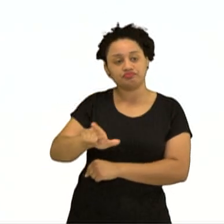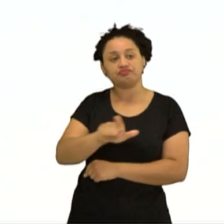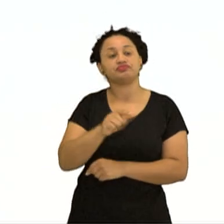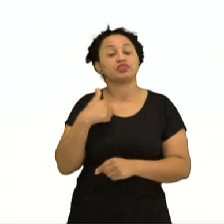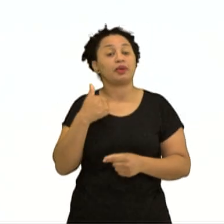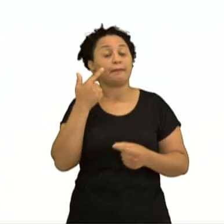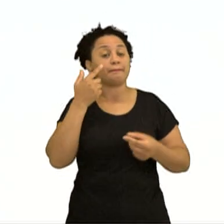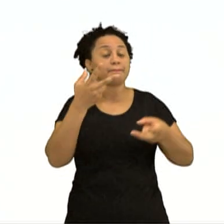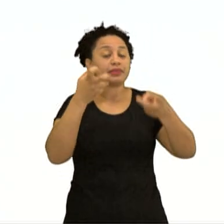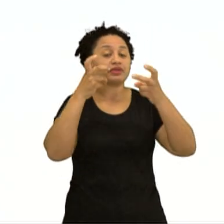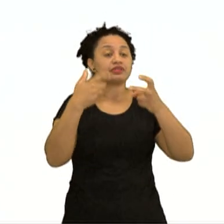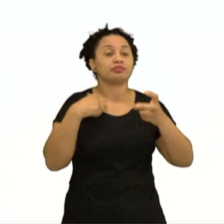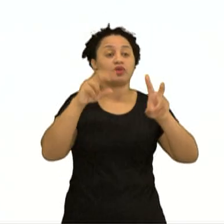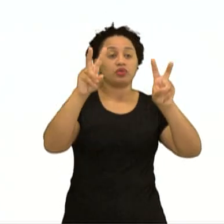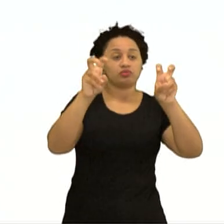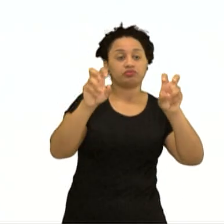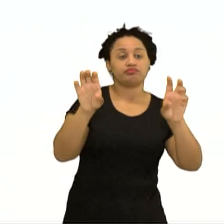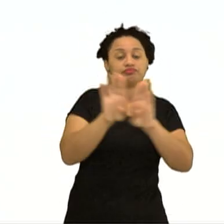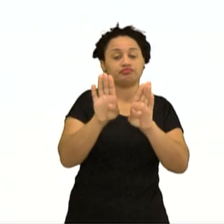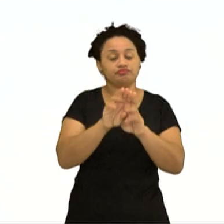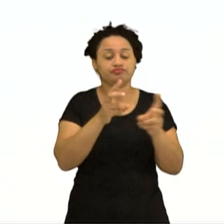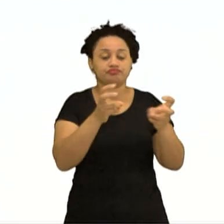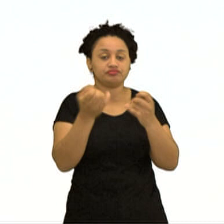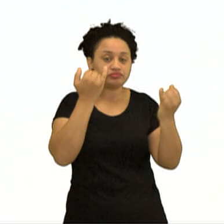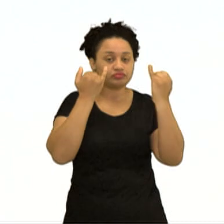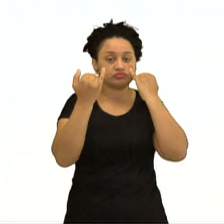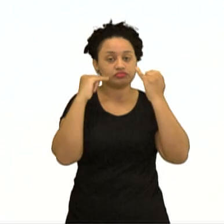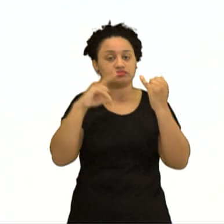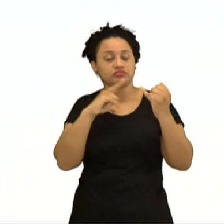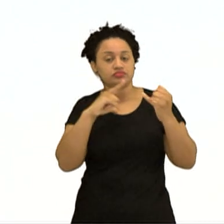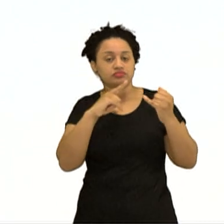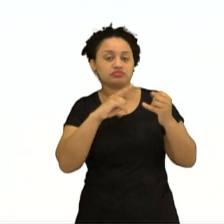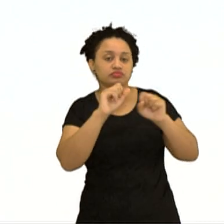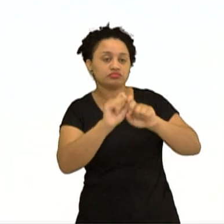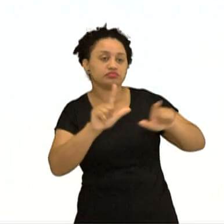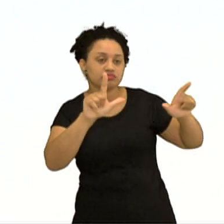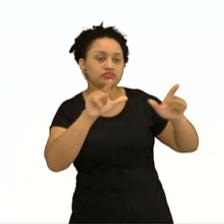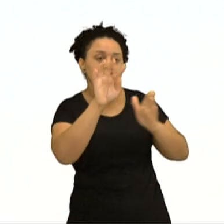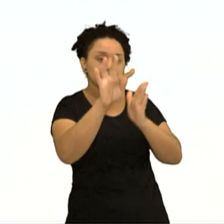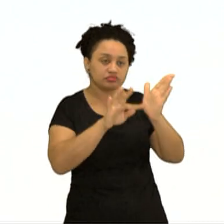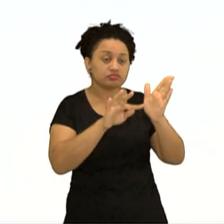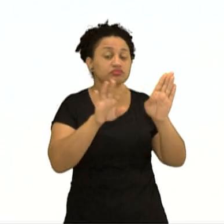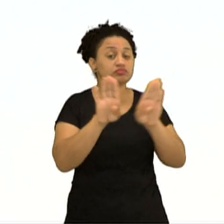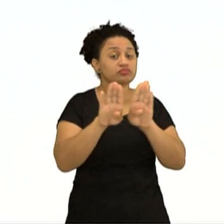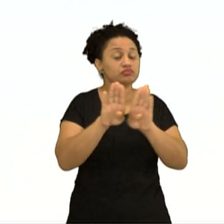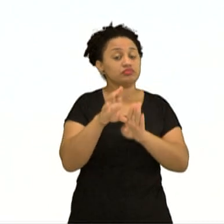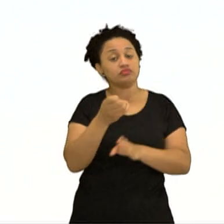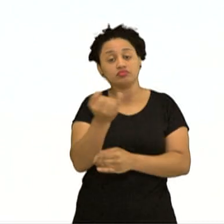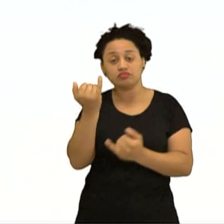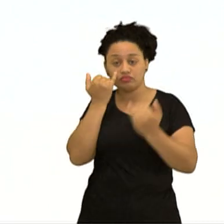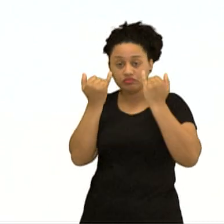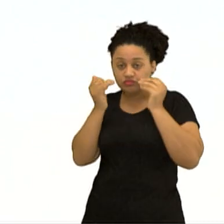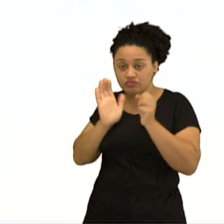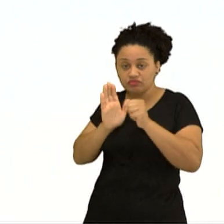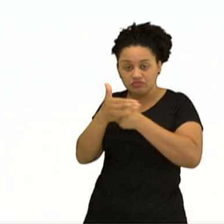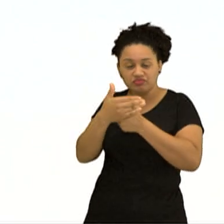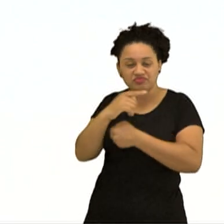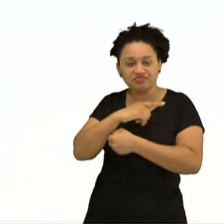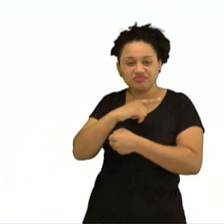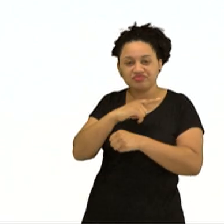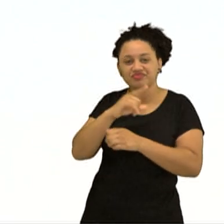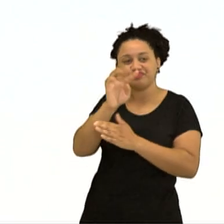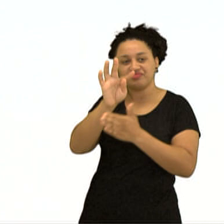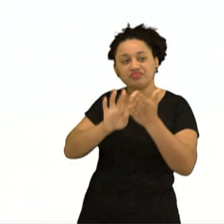tema, localizar informações explícitas em um texto, inferir informações implícitas e o sentido de palavras